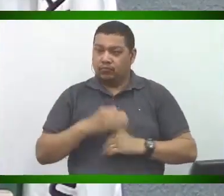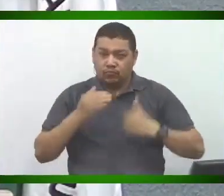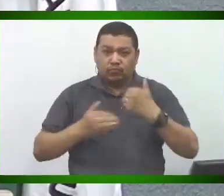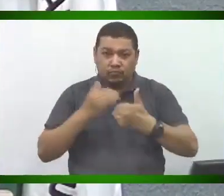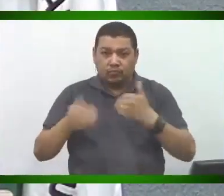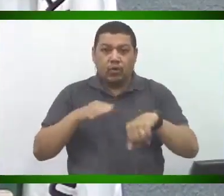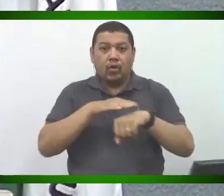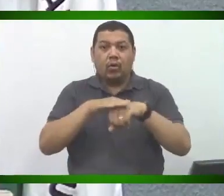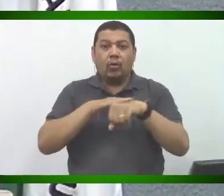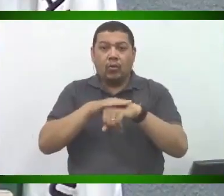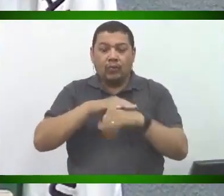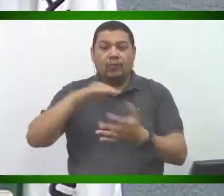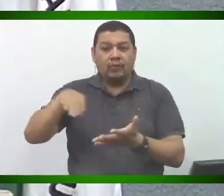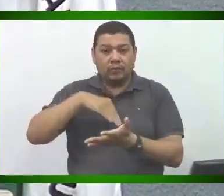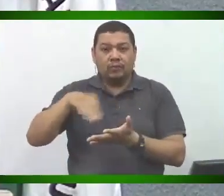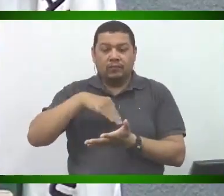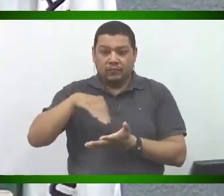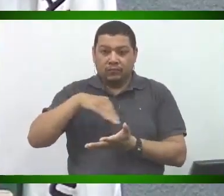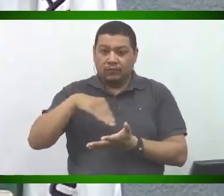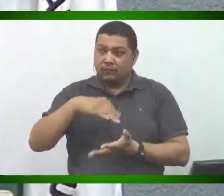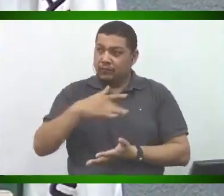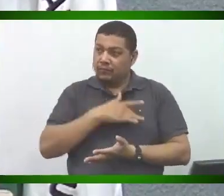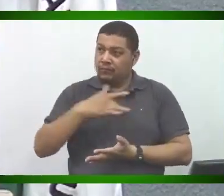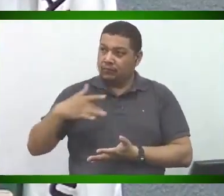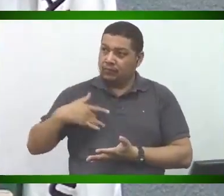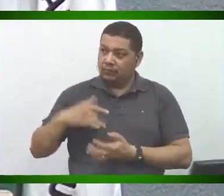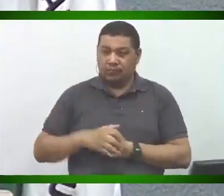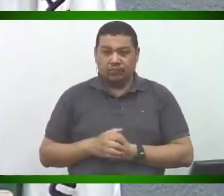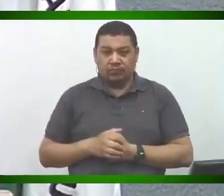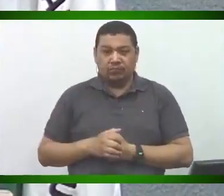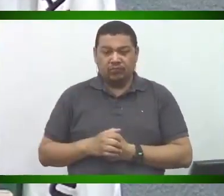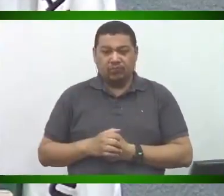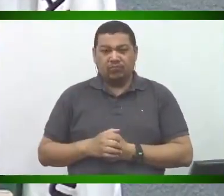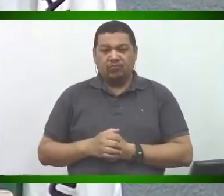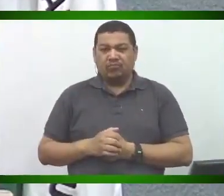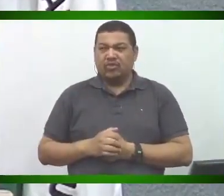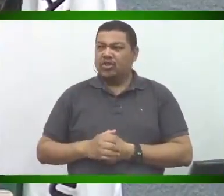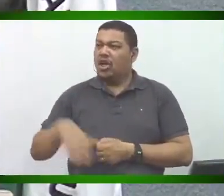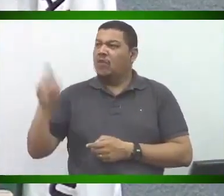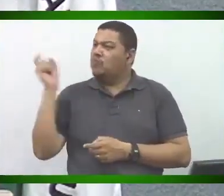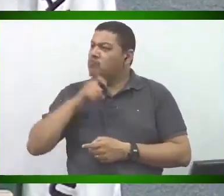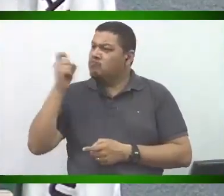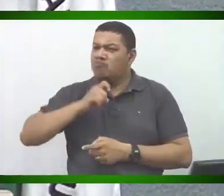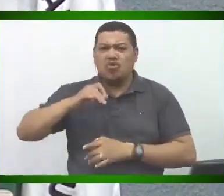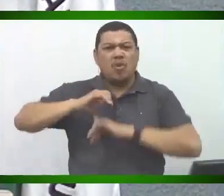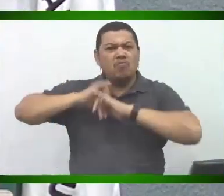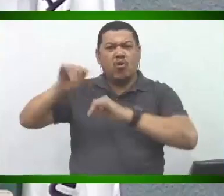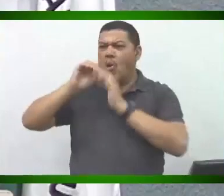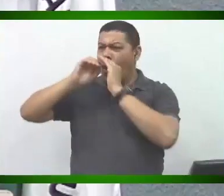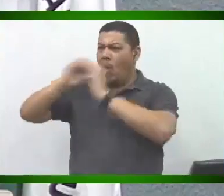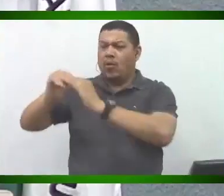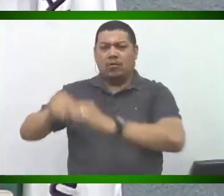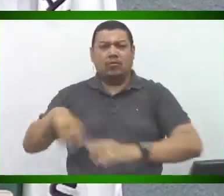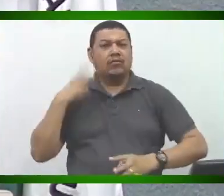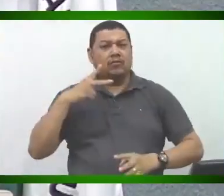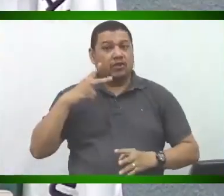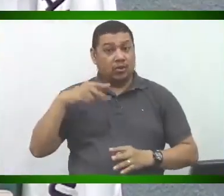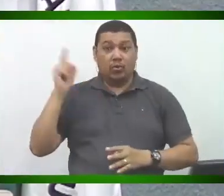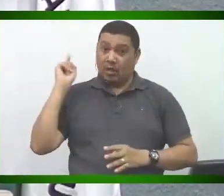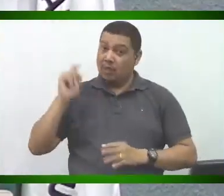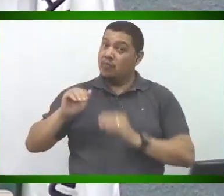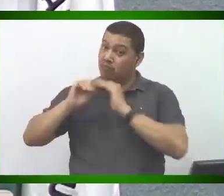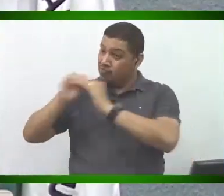confrontando o secretário estadual de saúde, Fernando Máximo, que foi desmentido por várias oportunidades, chamado até de mentiroso por um vereador de